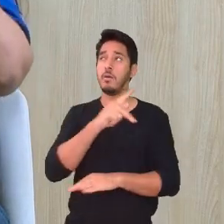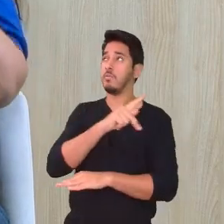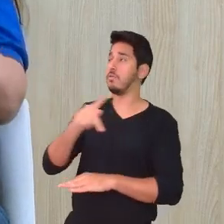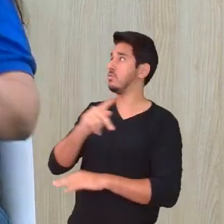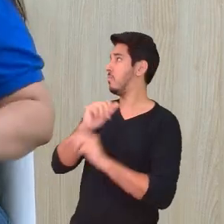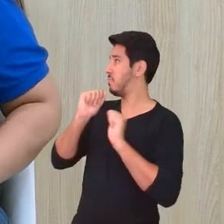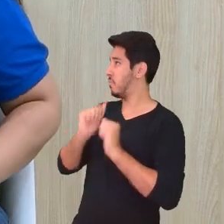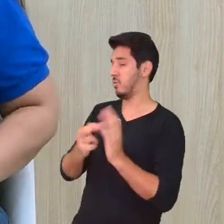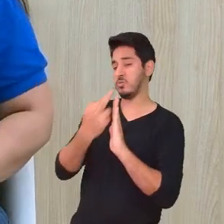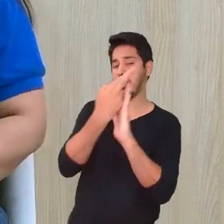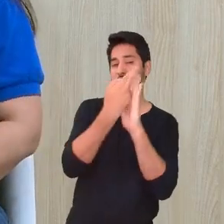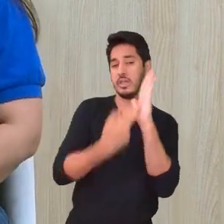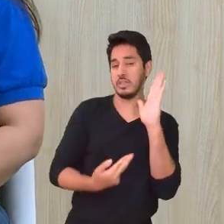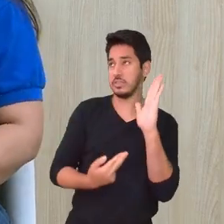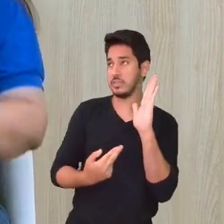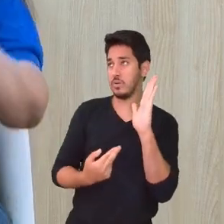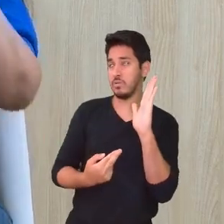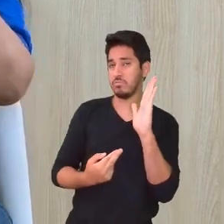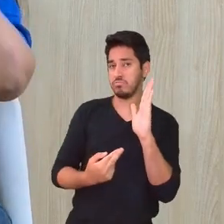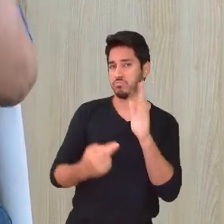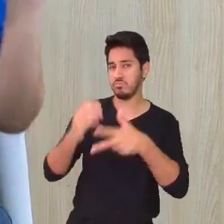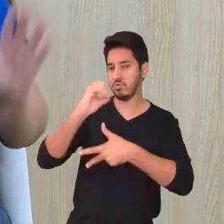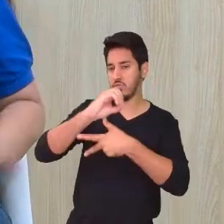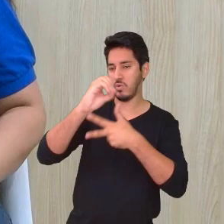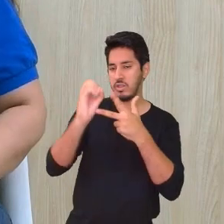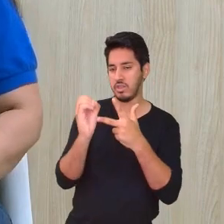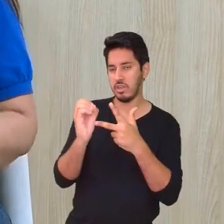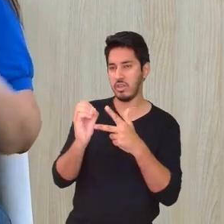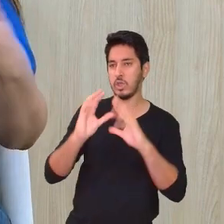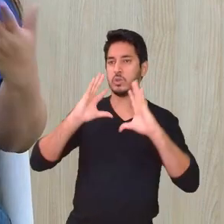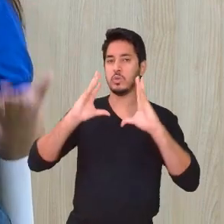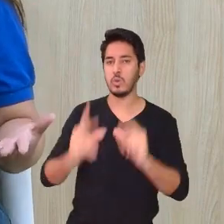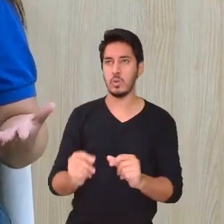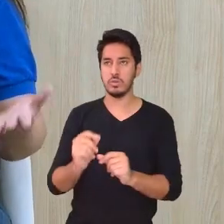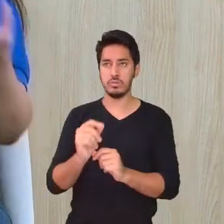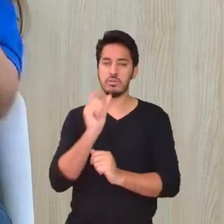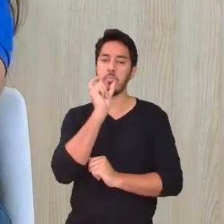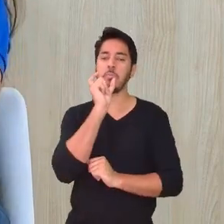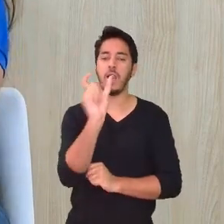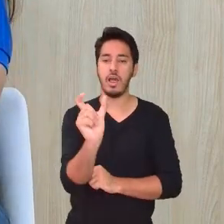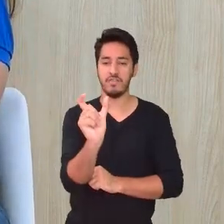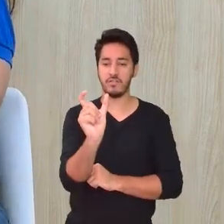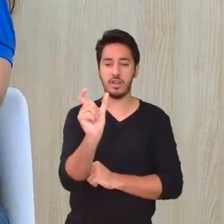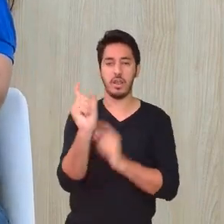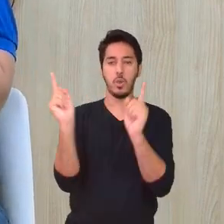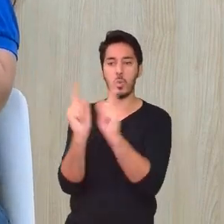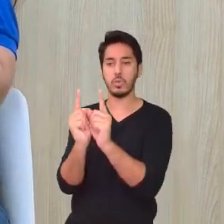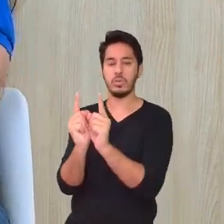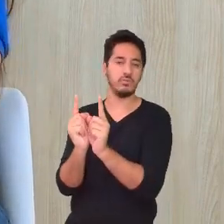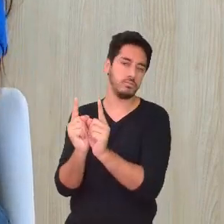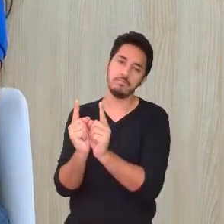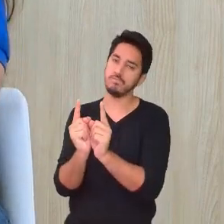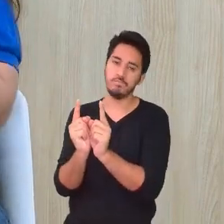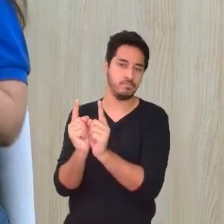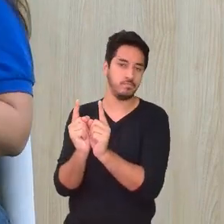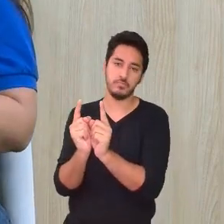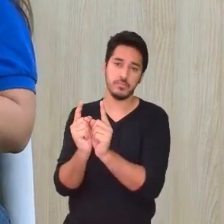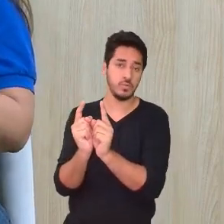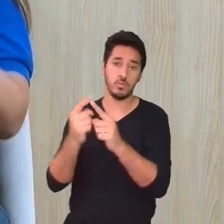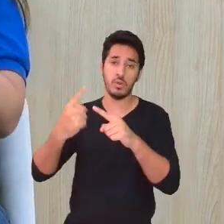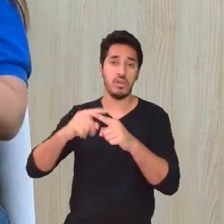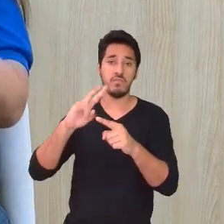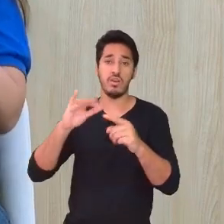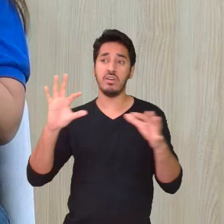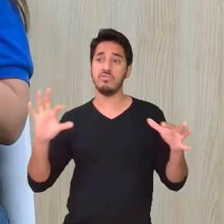numa redação lá do Enem todas as palavras abreviadas? Não, gente. Por quê? Porque isso vai de encontro ao